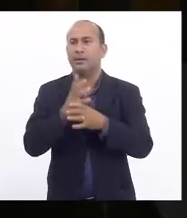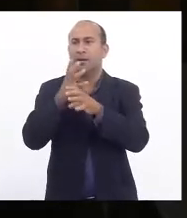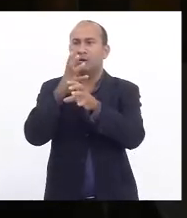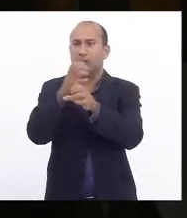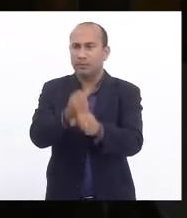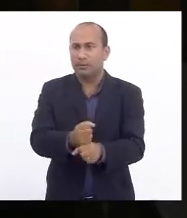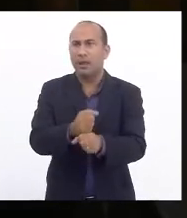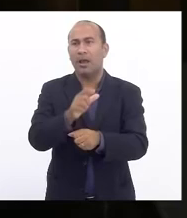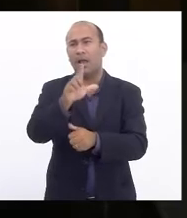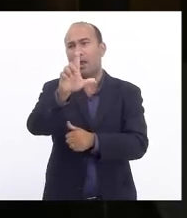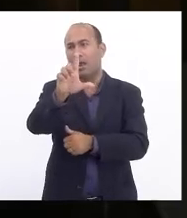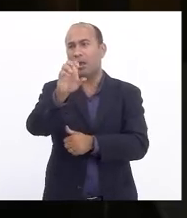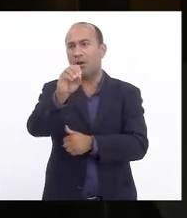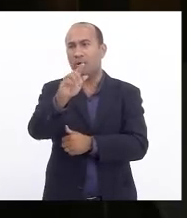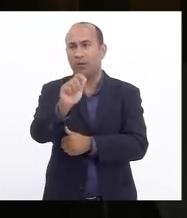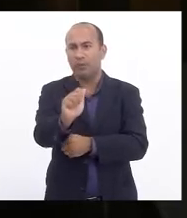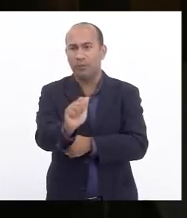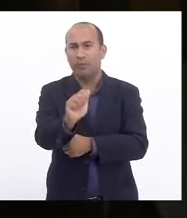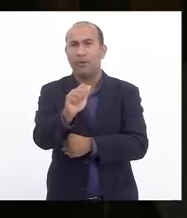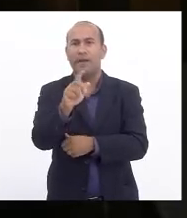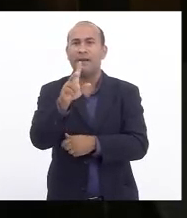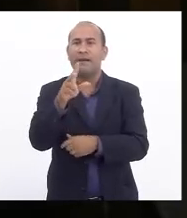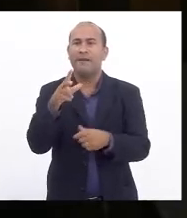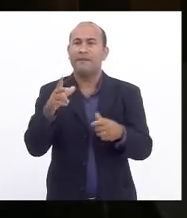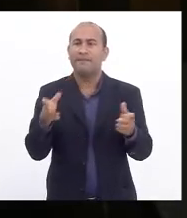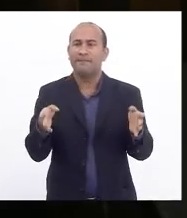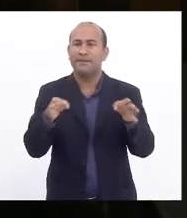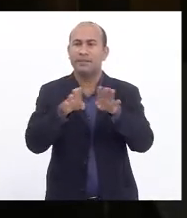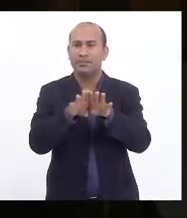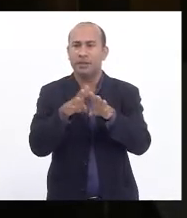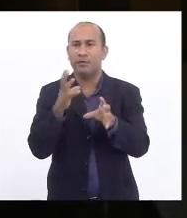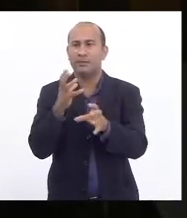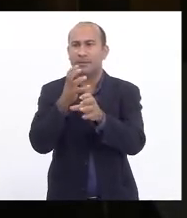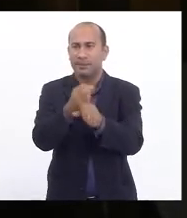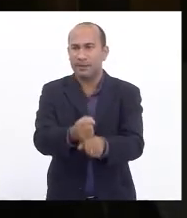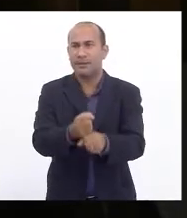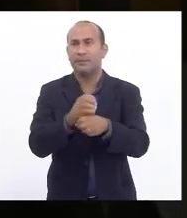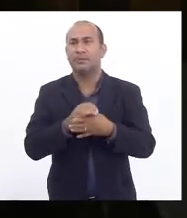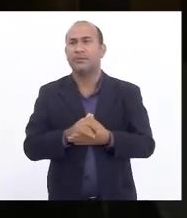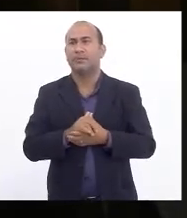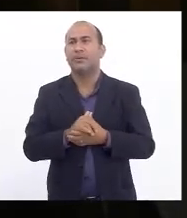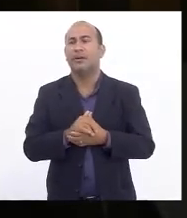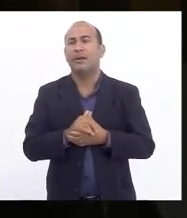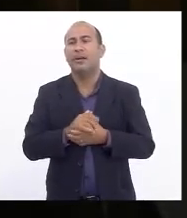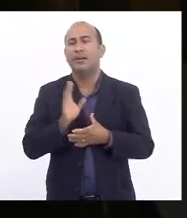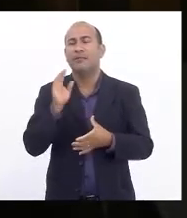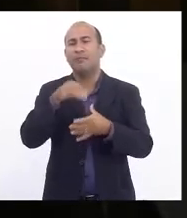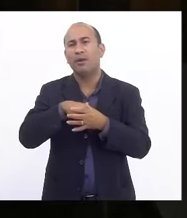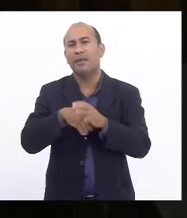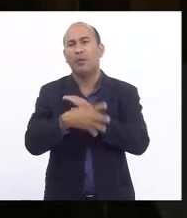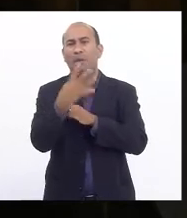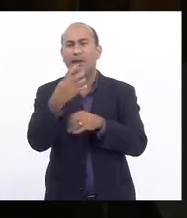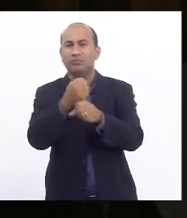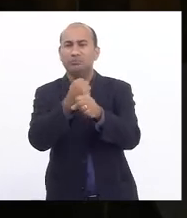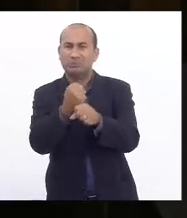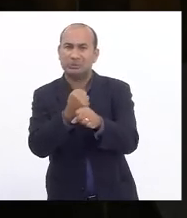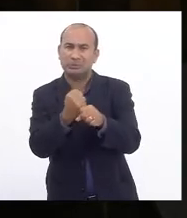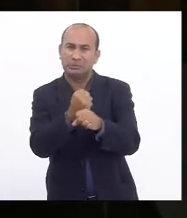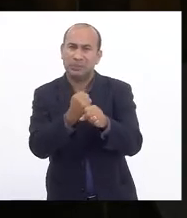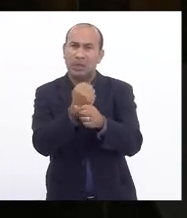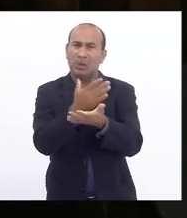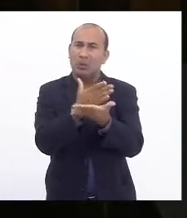depois da lua que vai fechar esse orçamento o plano plurianual que você bota uma vez a cada quatro anos no começo